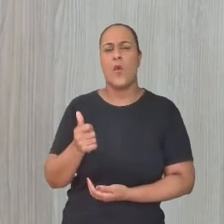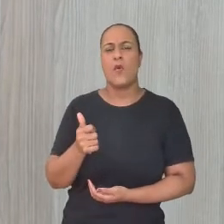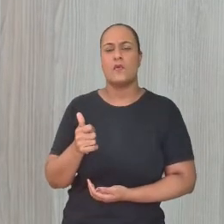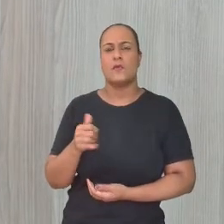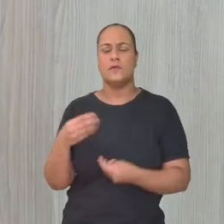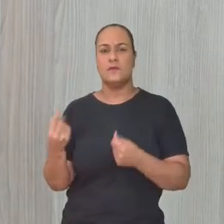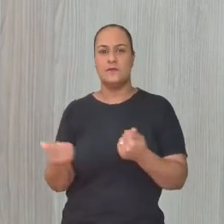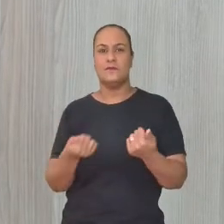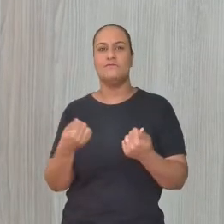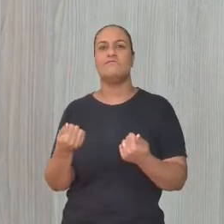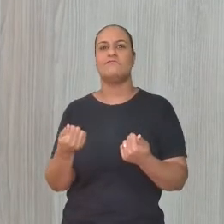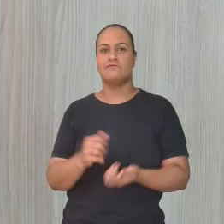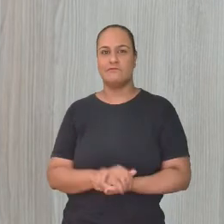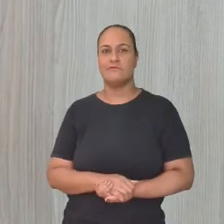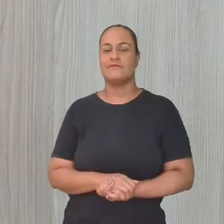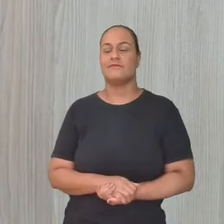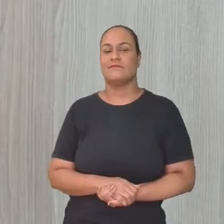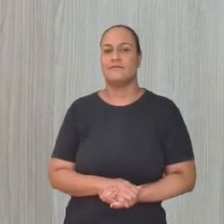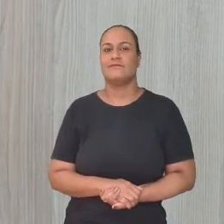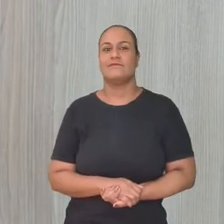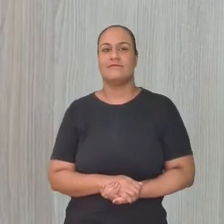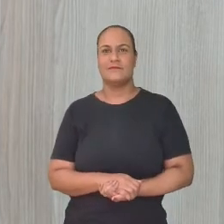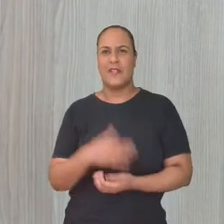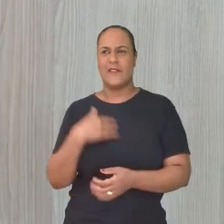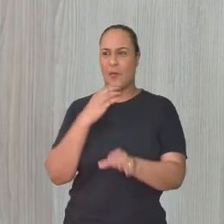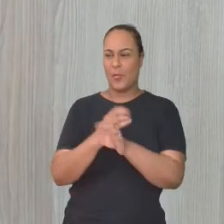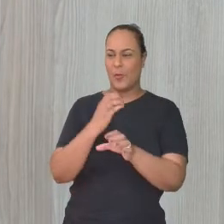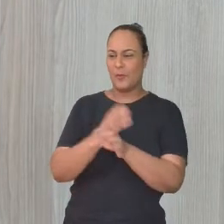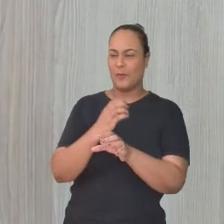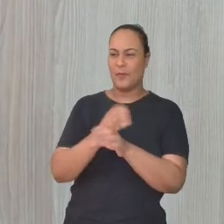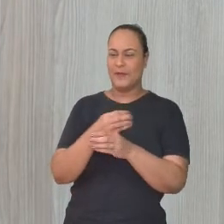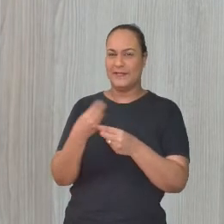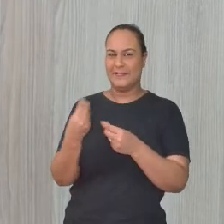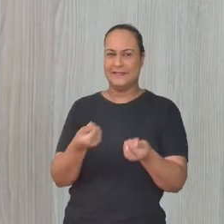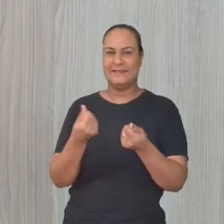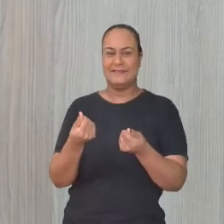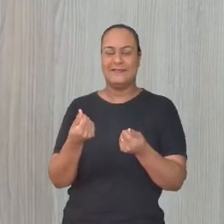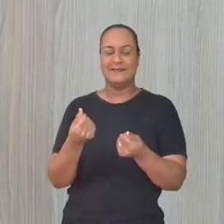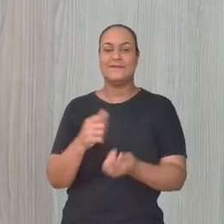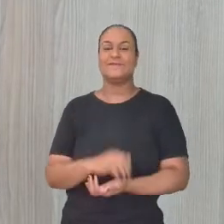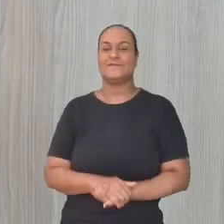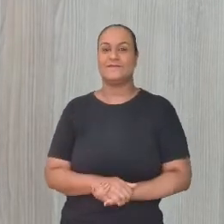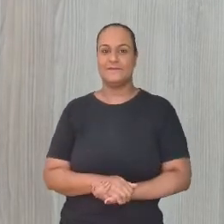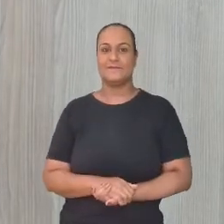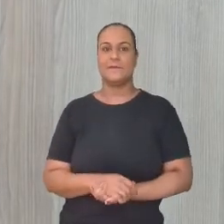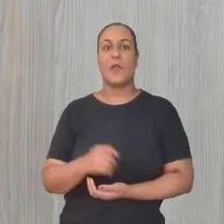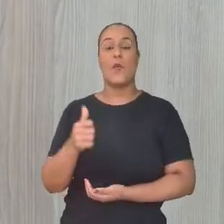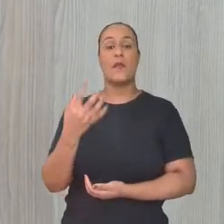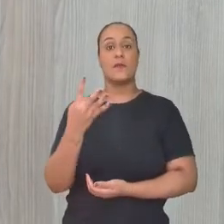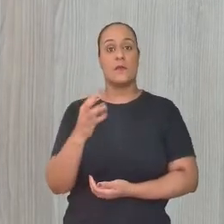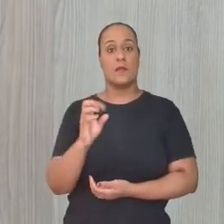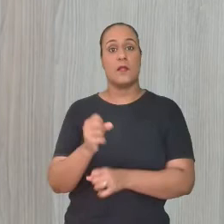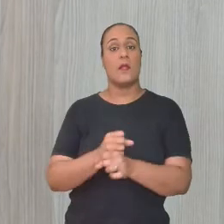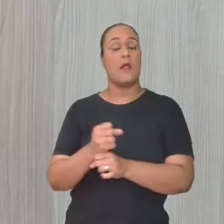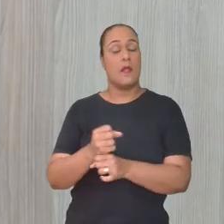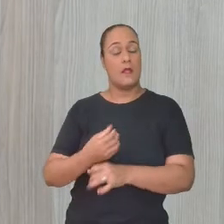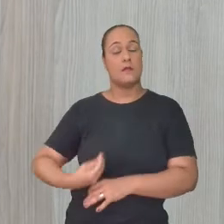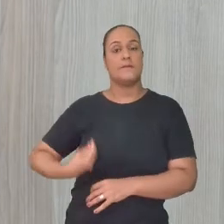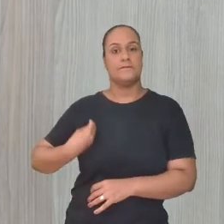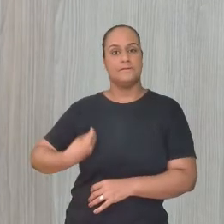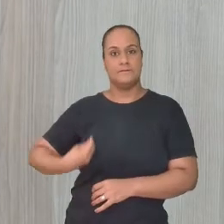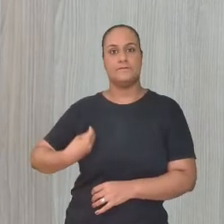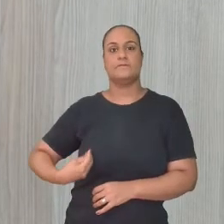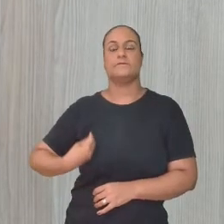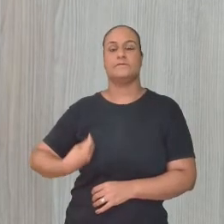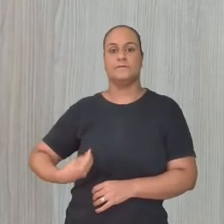que não sai. Trava-línguas aqui, né? Menina, é um show de bola aqui no português. Tá batendo aí quase 40 anos de existência, né? Bem